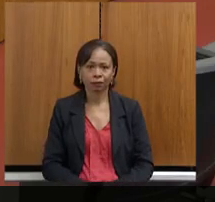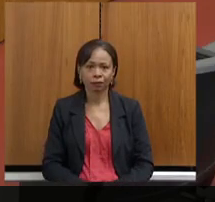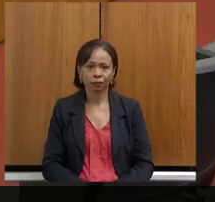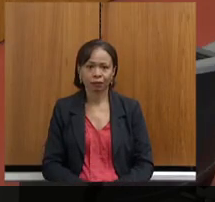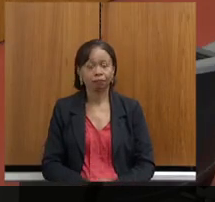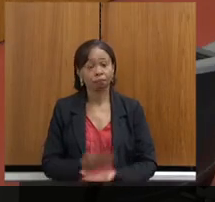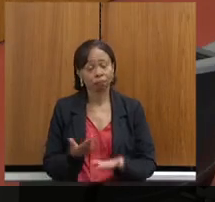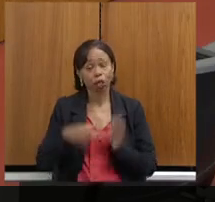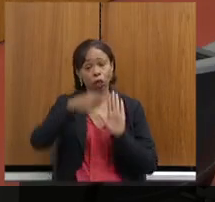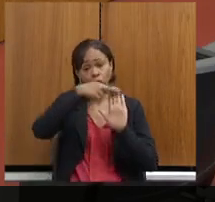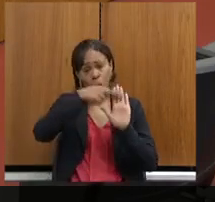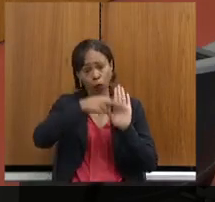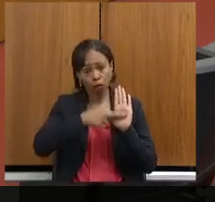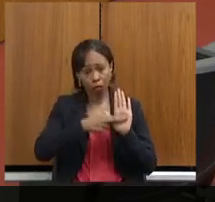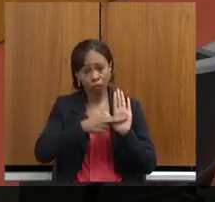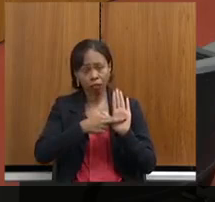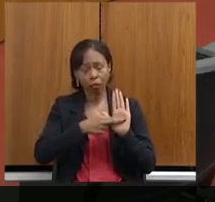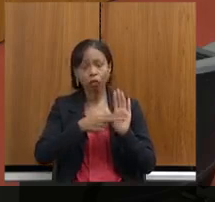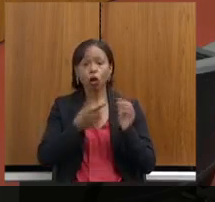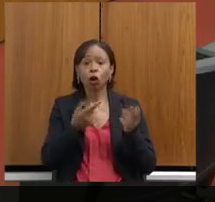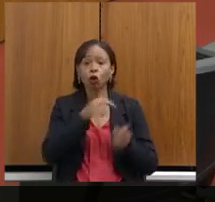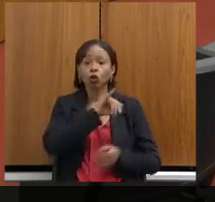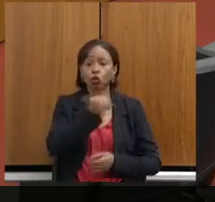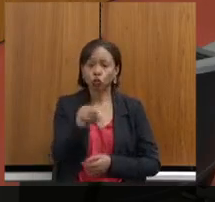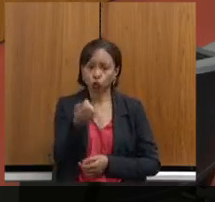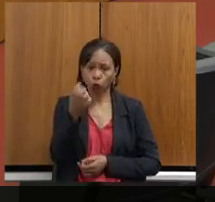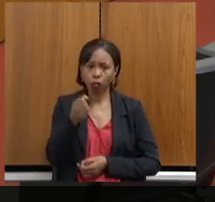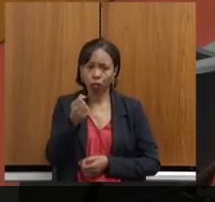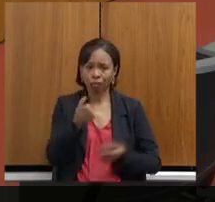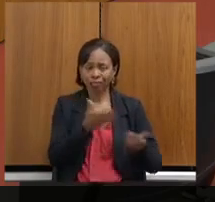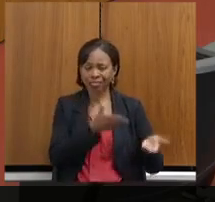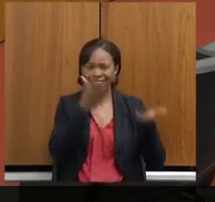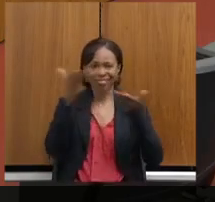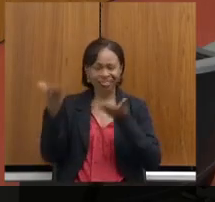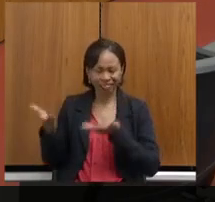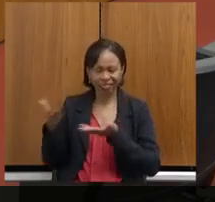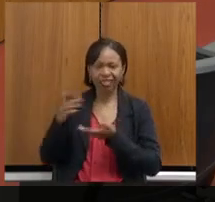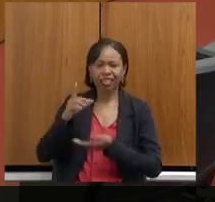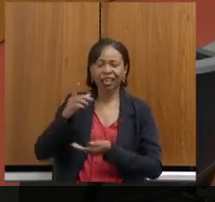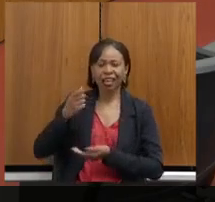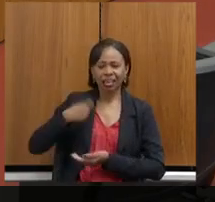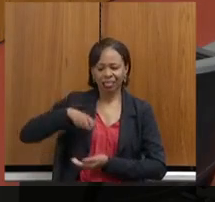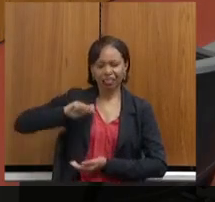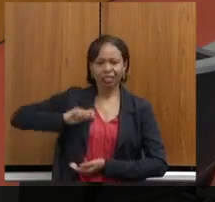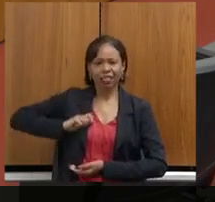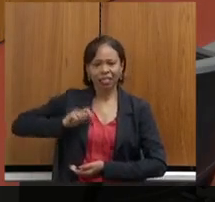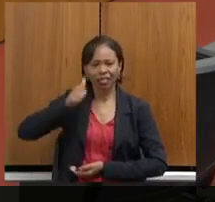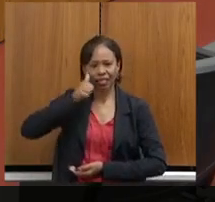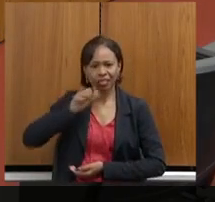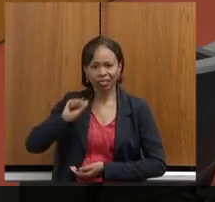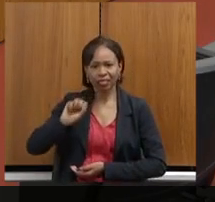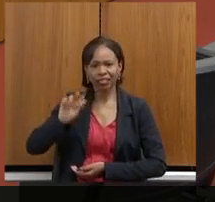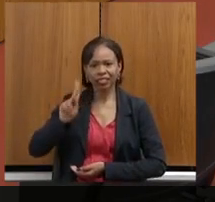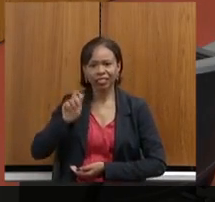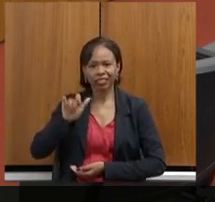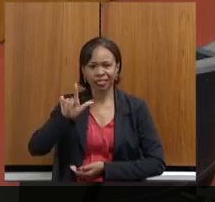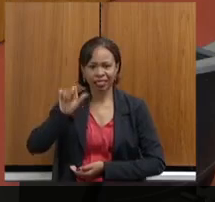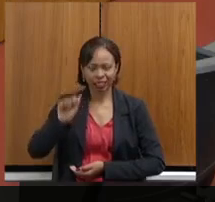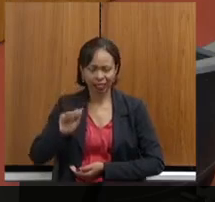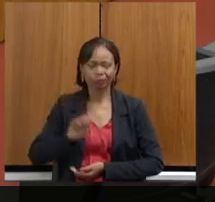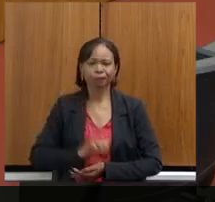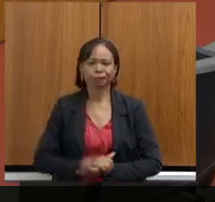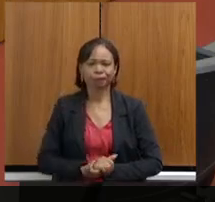regra tentativa de passa a palavra aí dos deputados a delegada Sheila Peço aos parlamentares